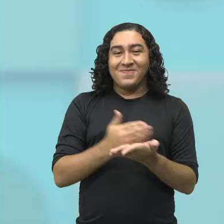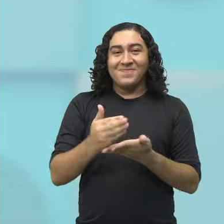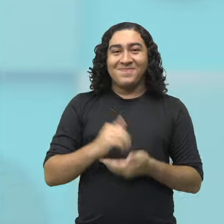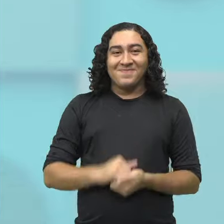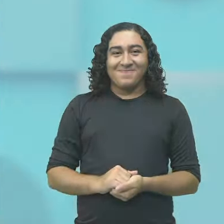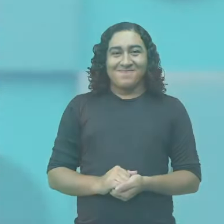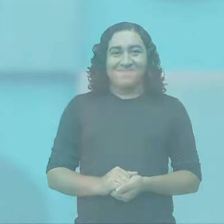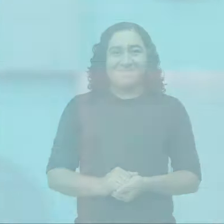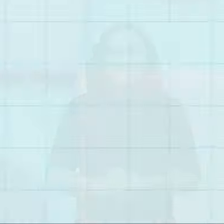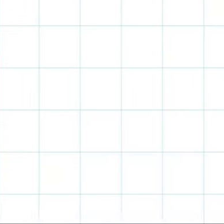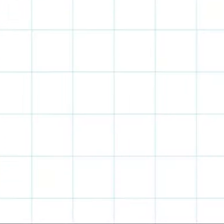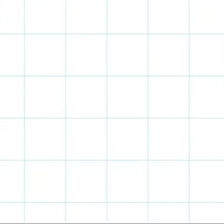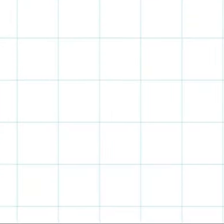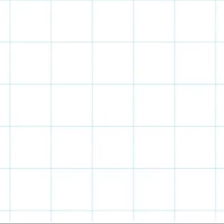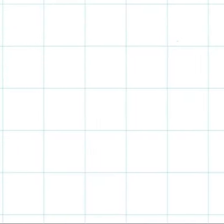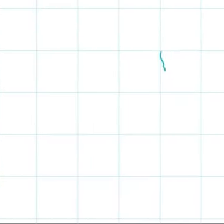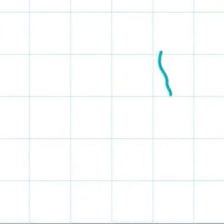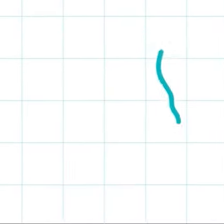lá?